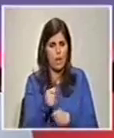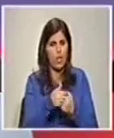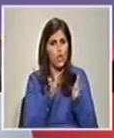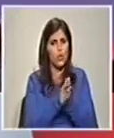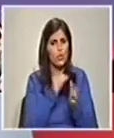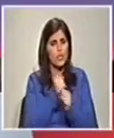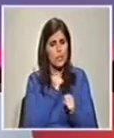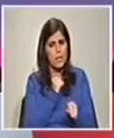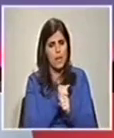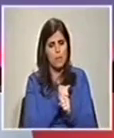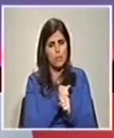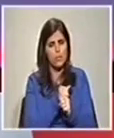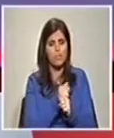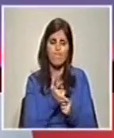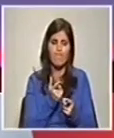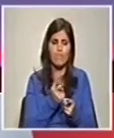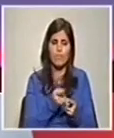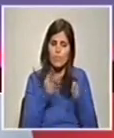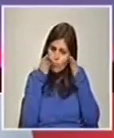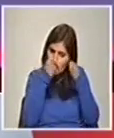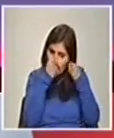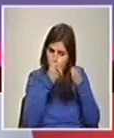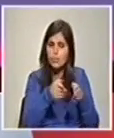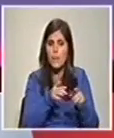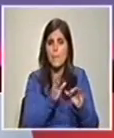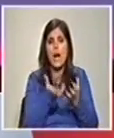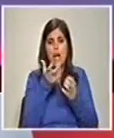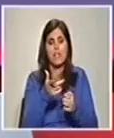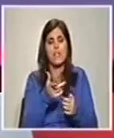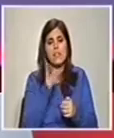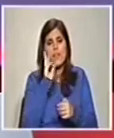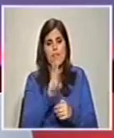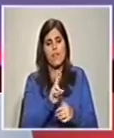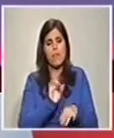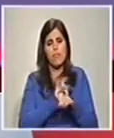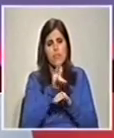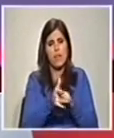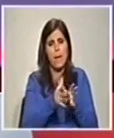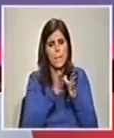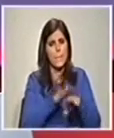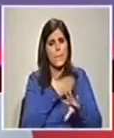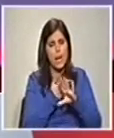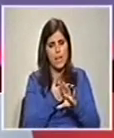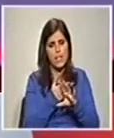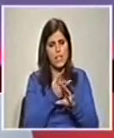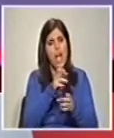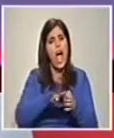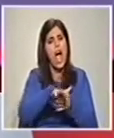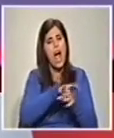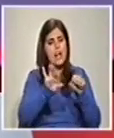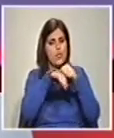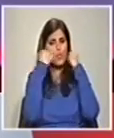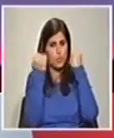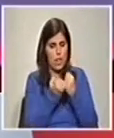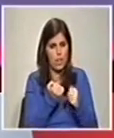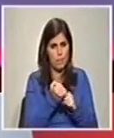com métricas cada vez mais convergentes. E estamos todos a assistir a uma profissionalização grande do território social.